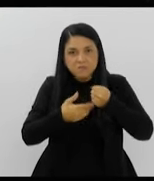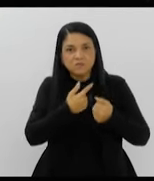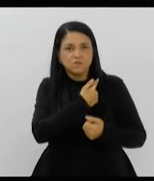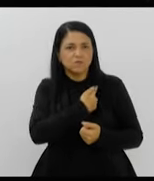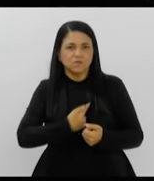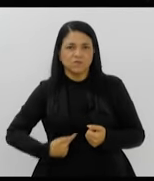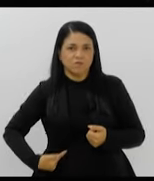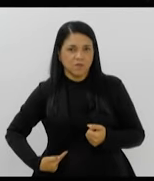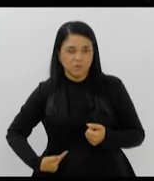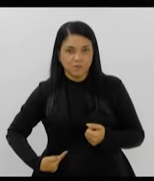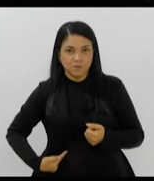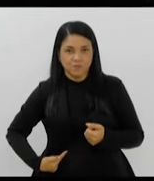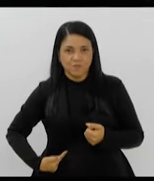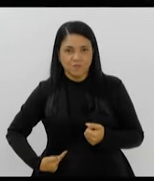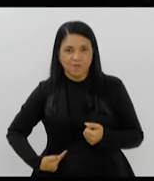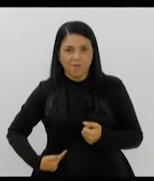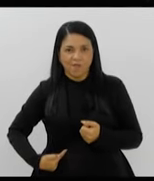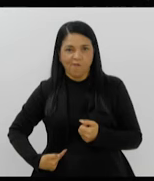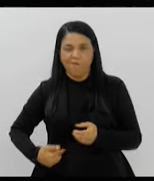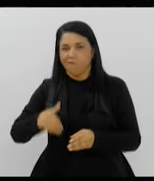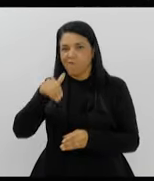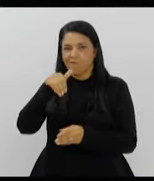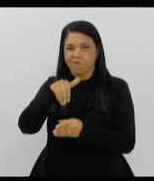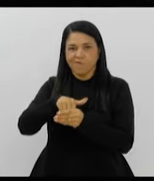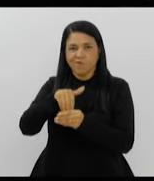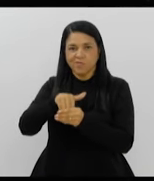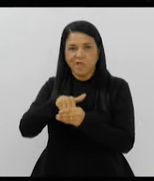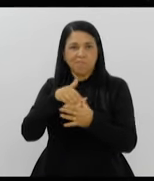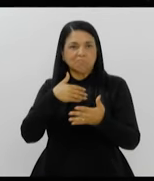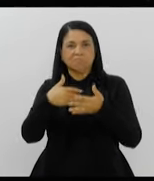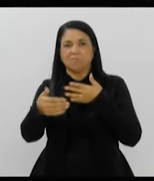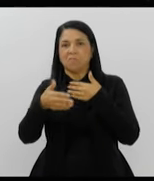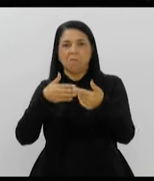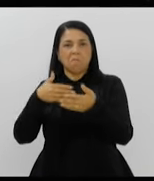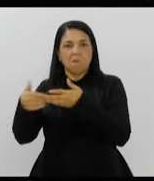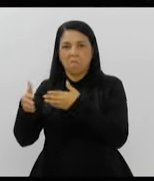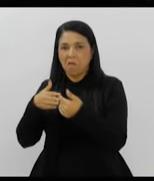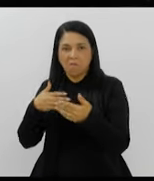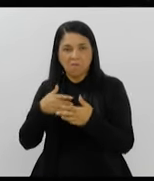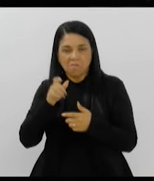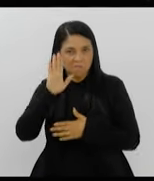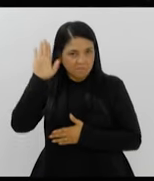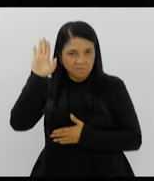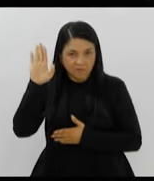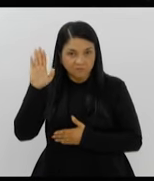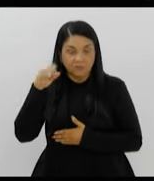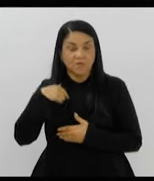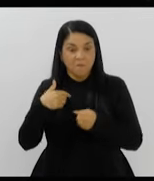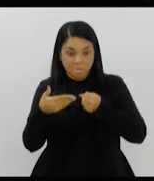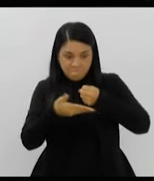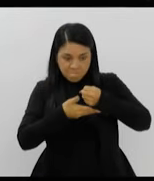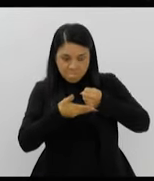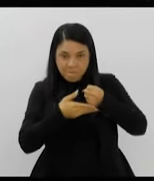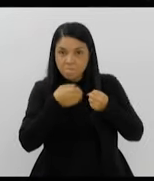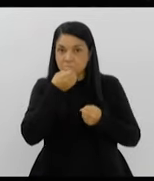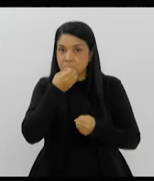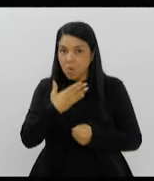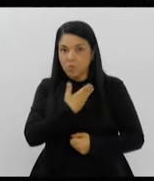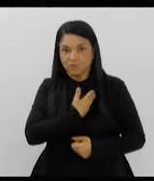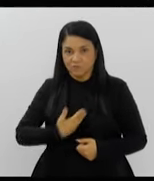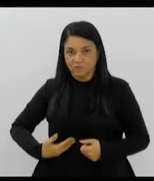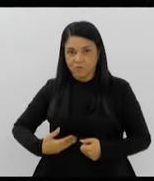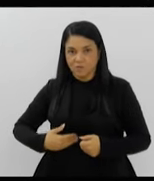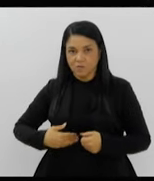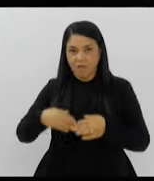não é votar às cegas, não. Base de governo boa é aquela que chama a